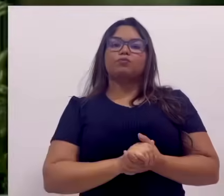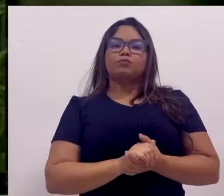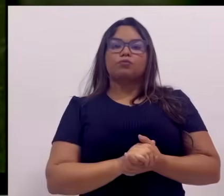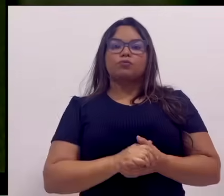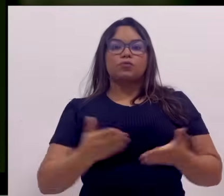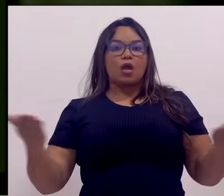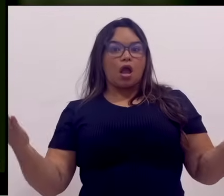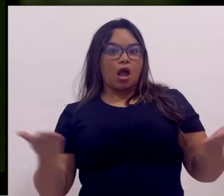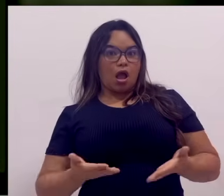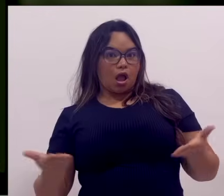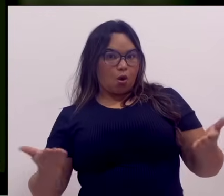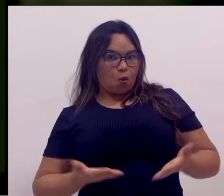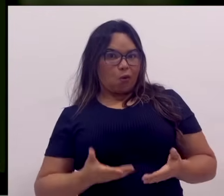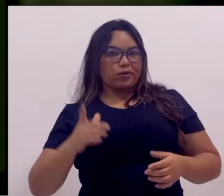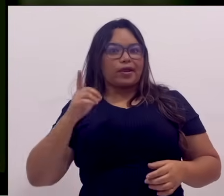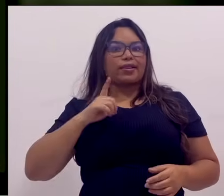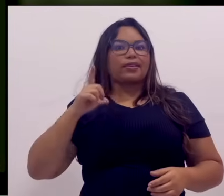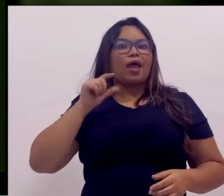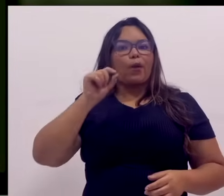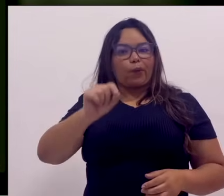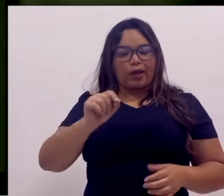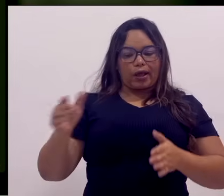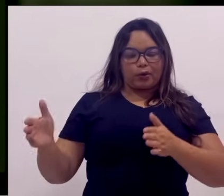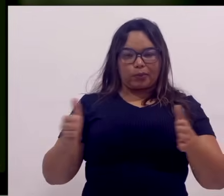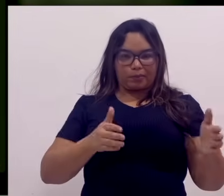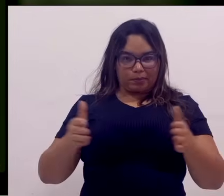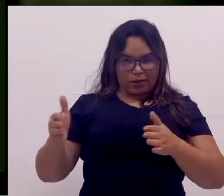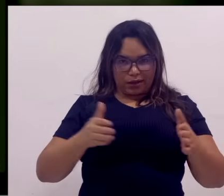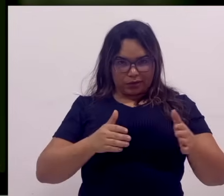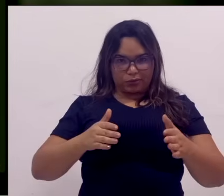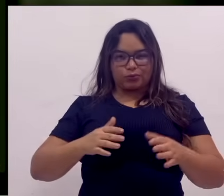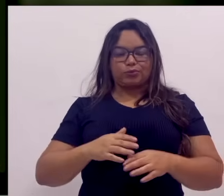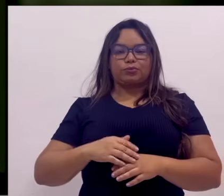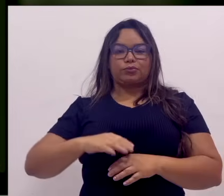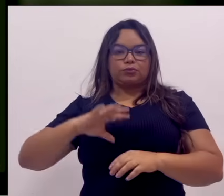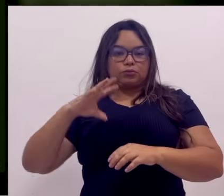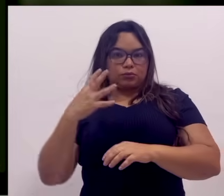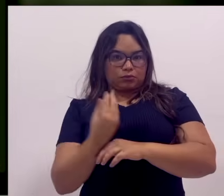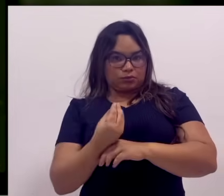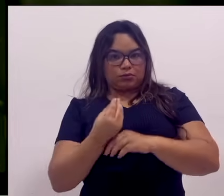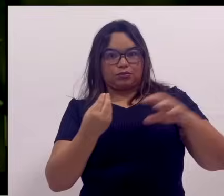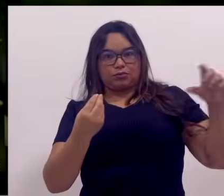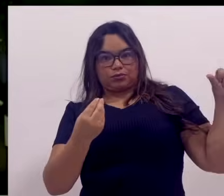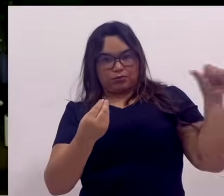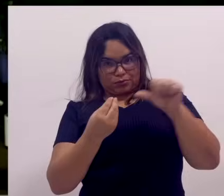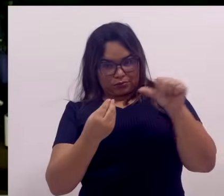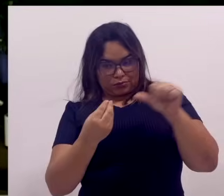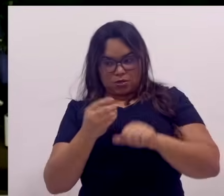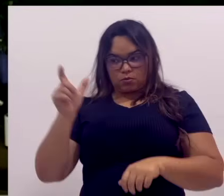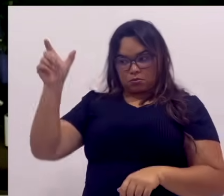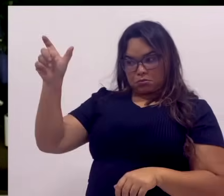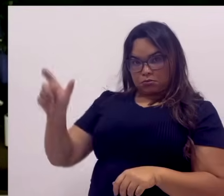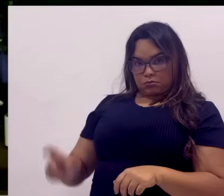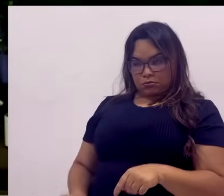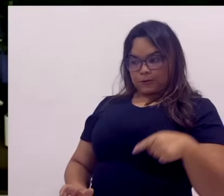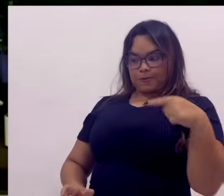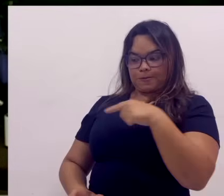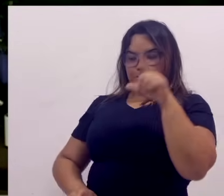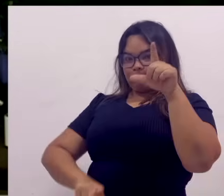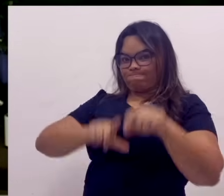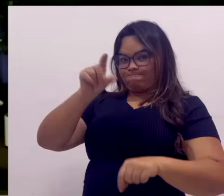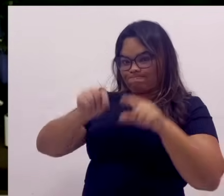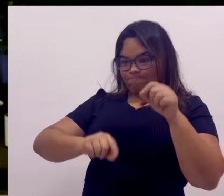culpa. Agora, então, havia um corretor de hereges. Havia alguém que decidiria por nós aquilo em que